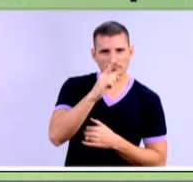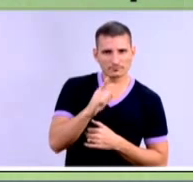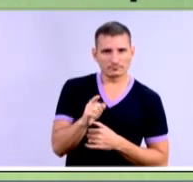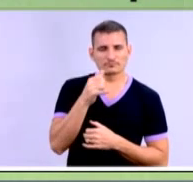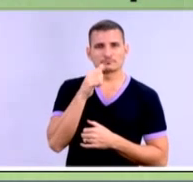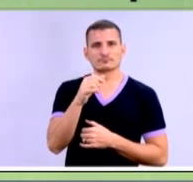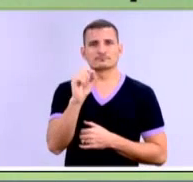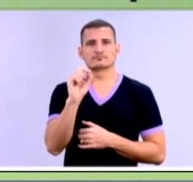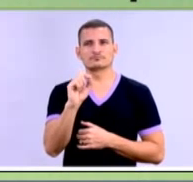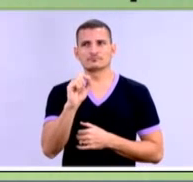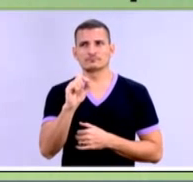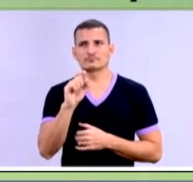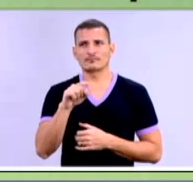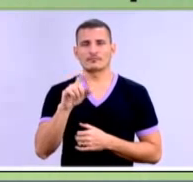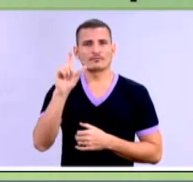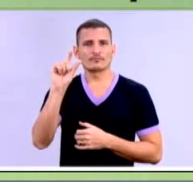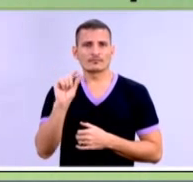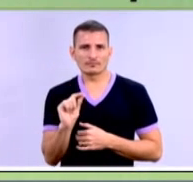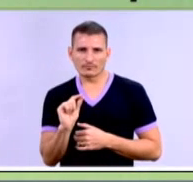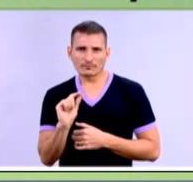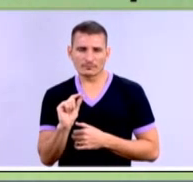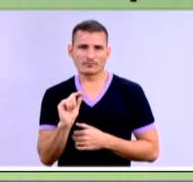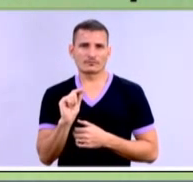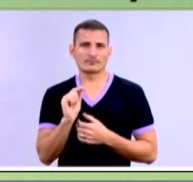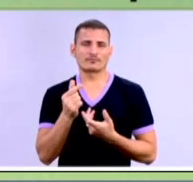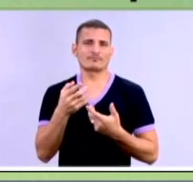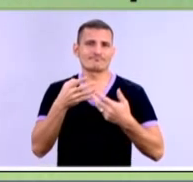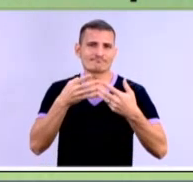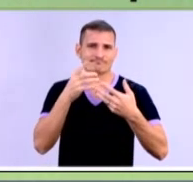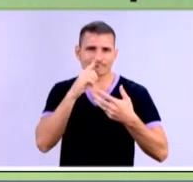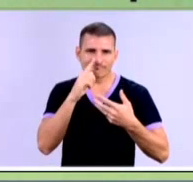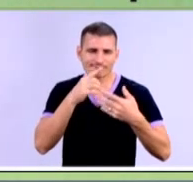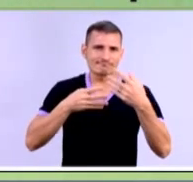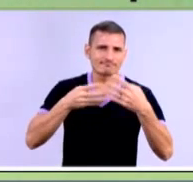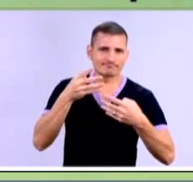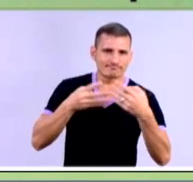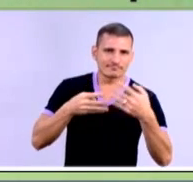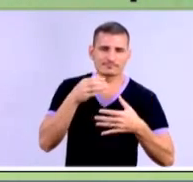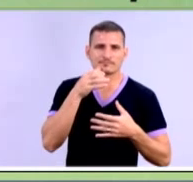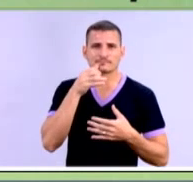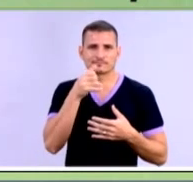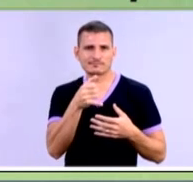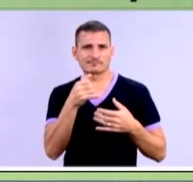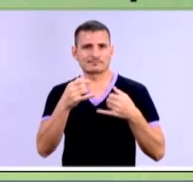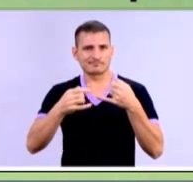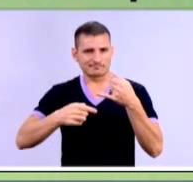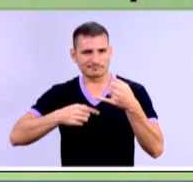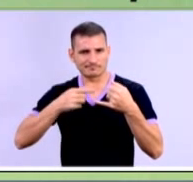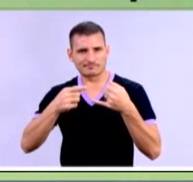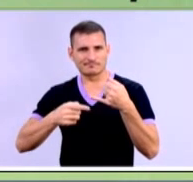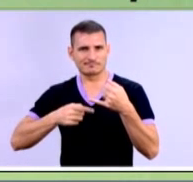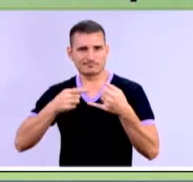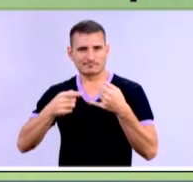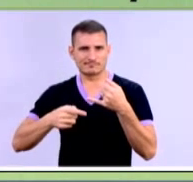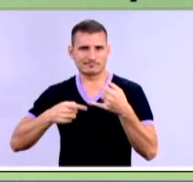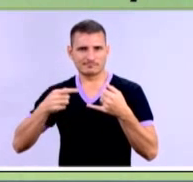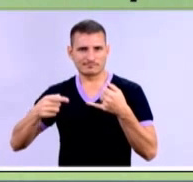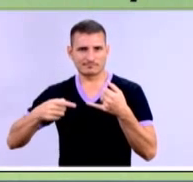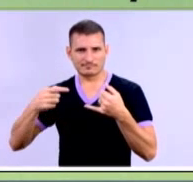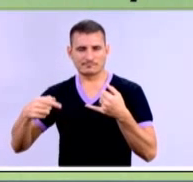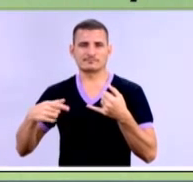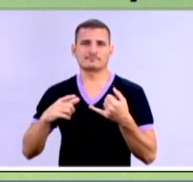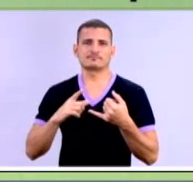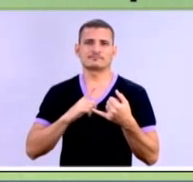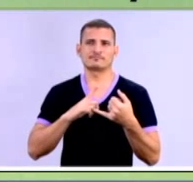para reduzir a interferência eletromagnética que os dois fios, né, os fios, né,